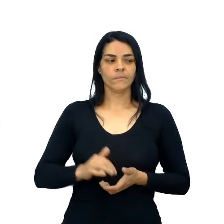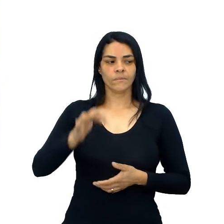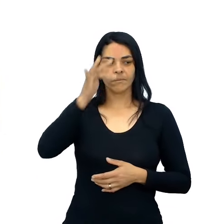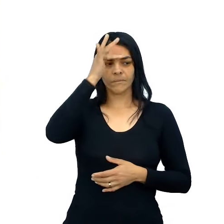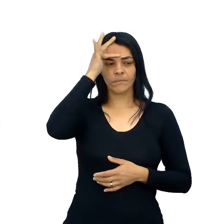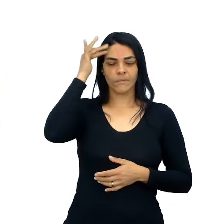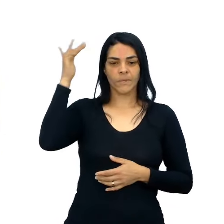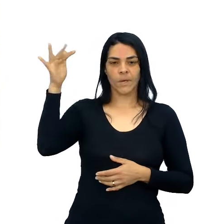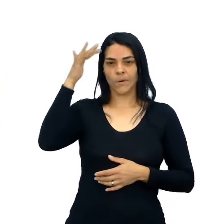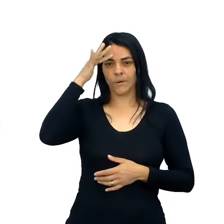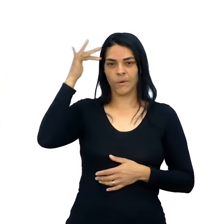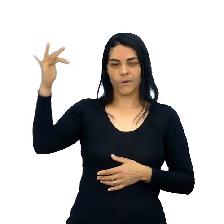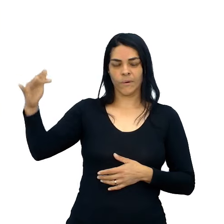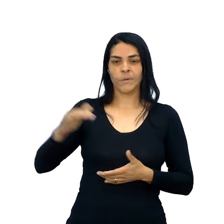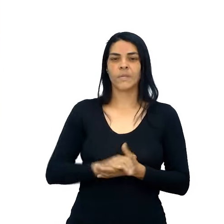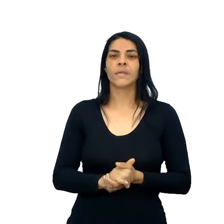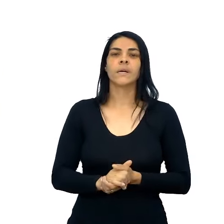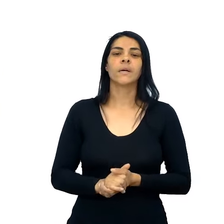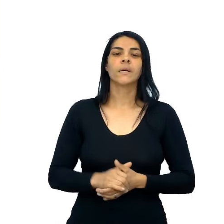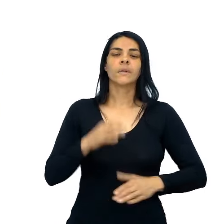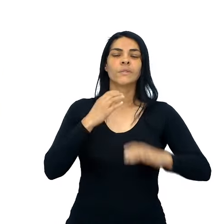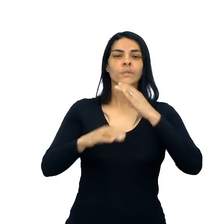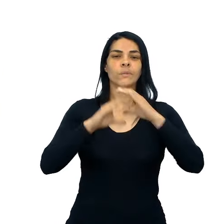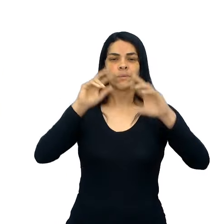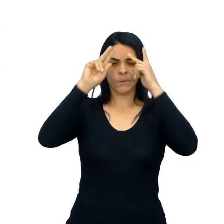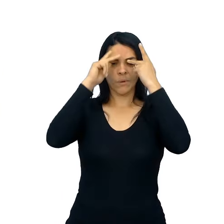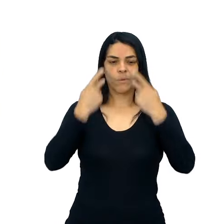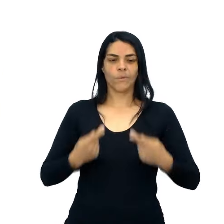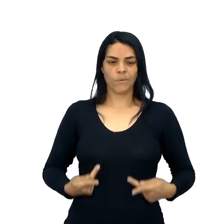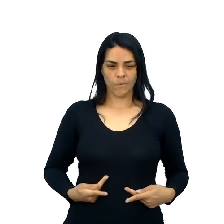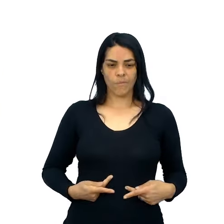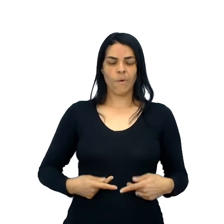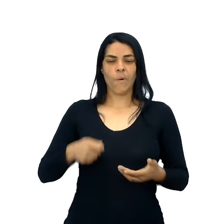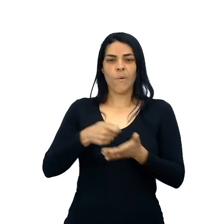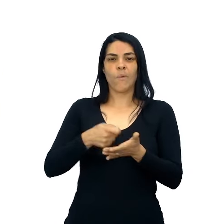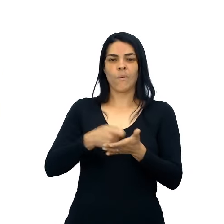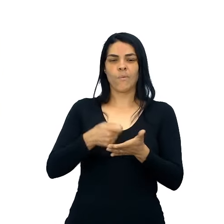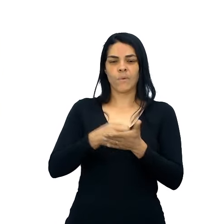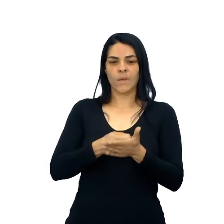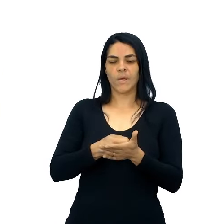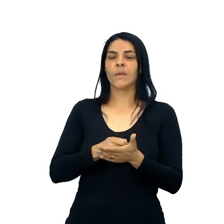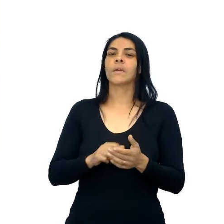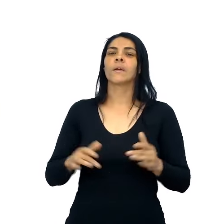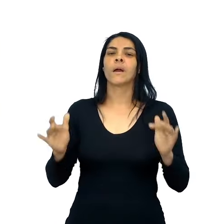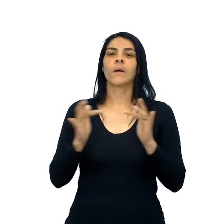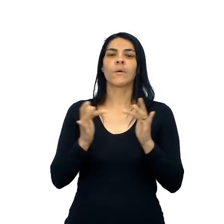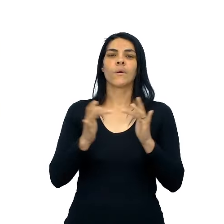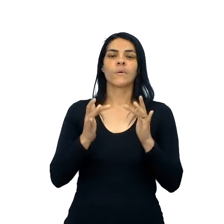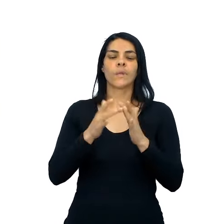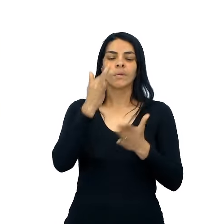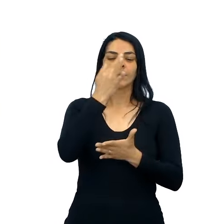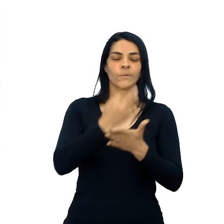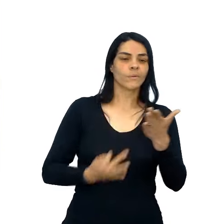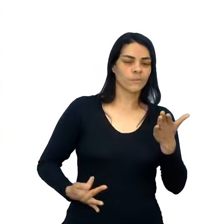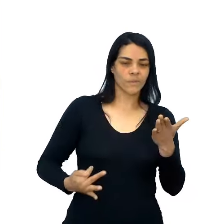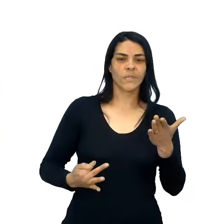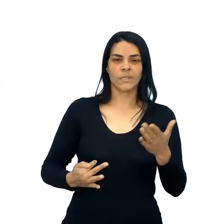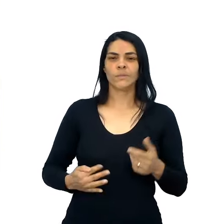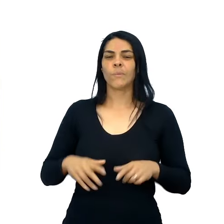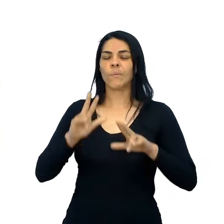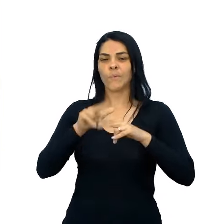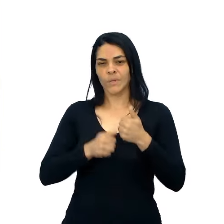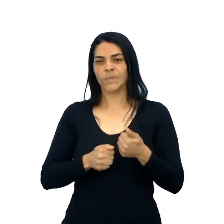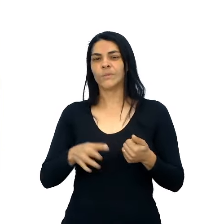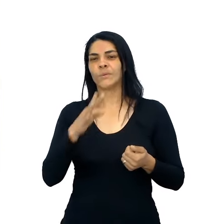cada esfera de comunicação humana exige contato com textos que são relativamente estáveis. Por isso,